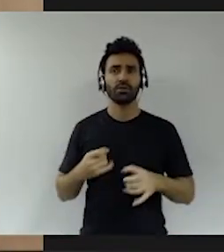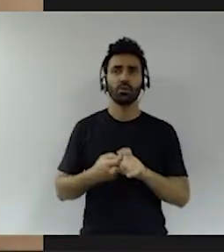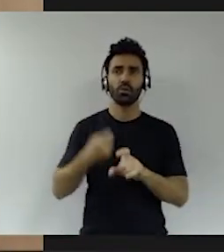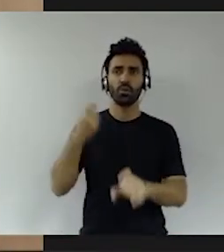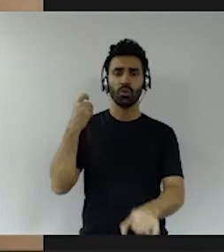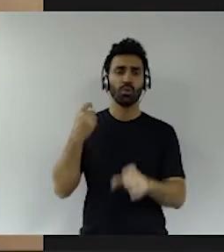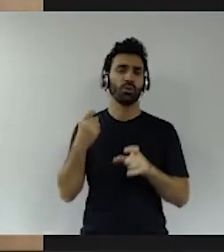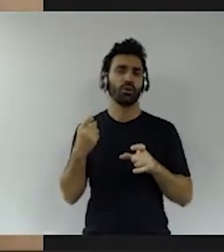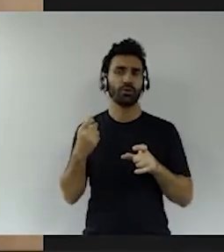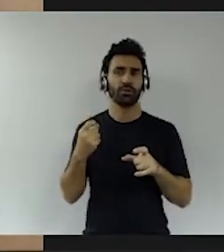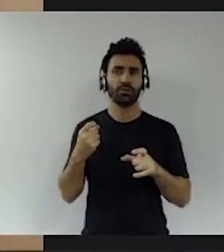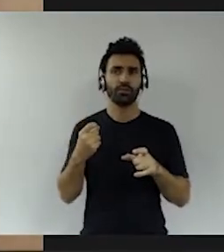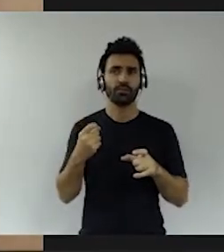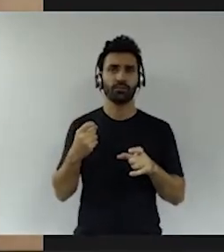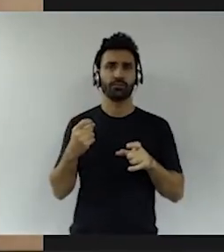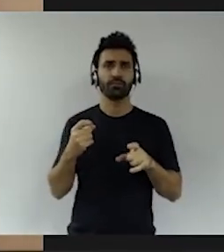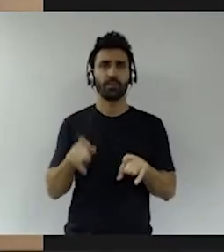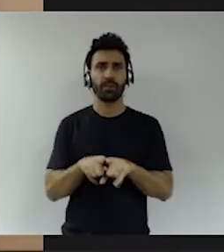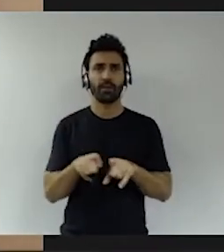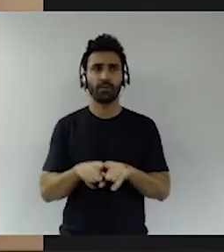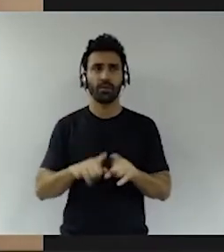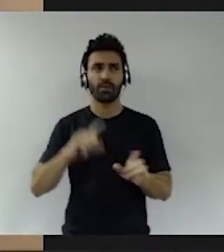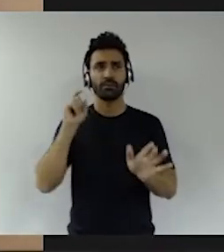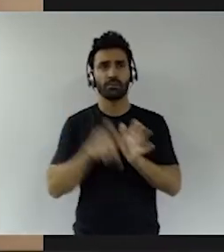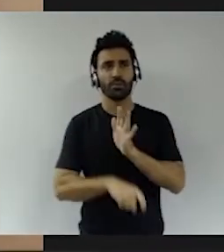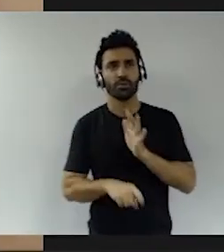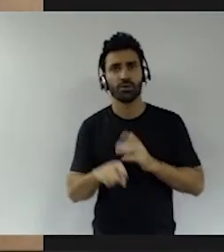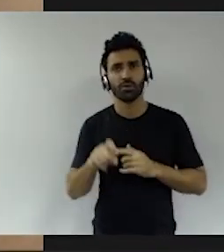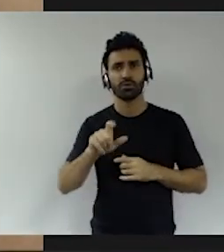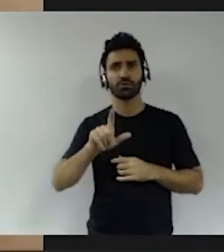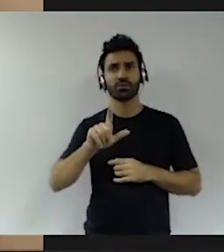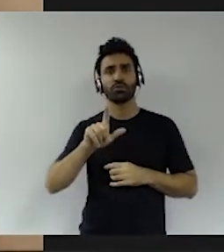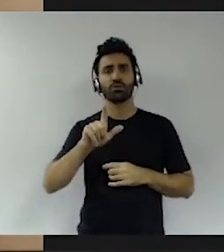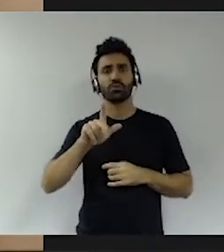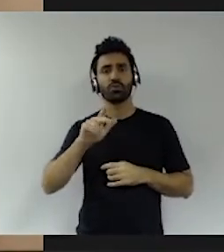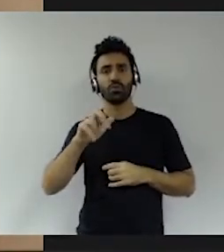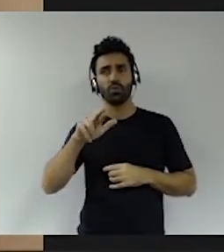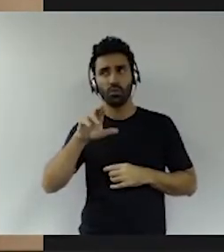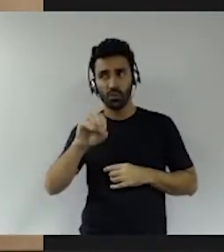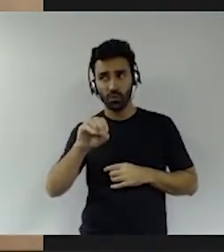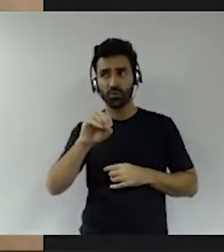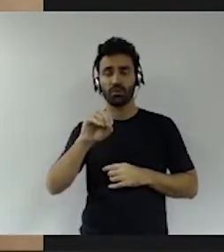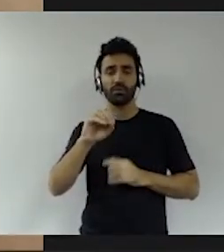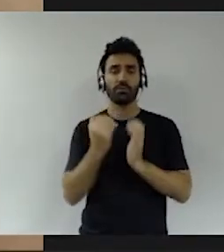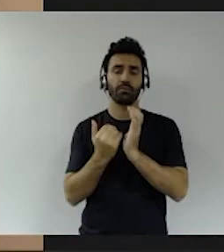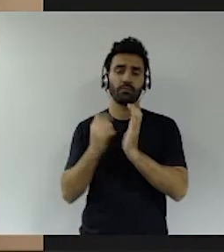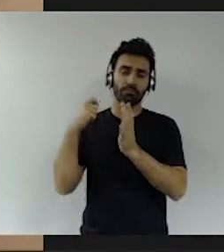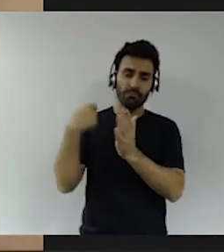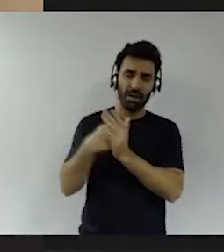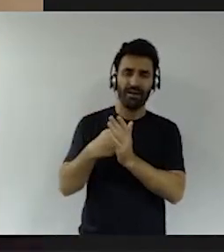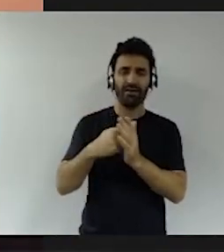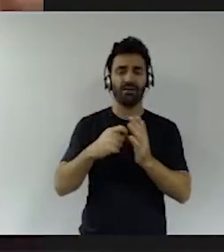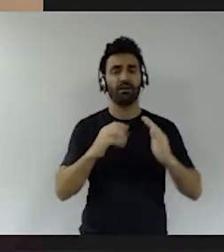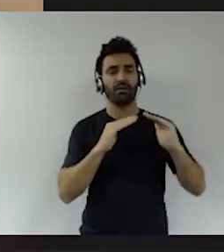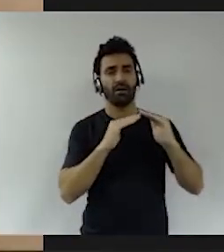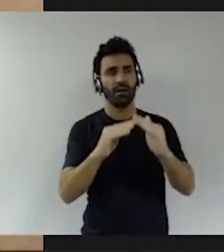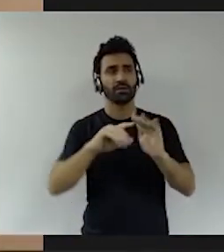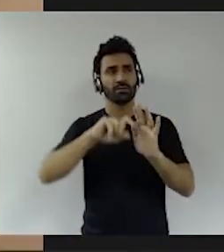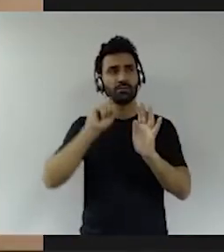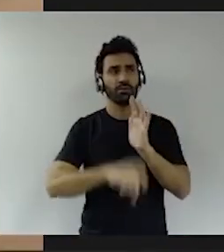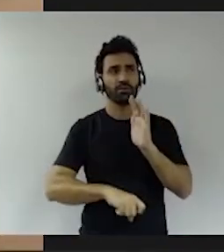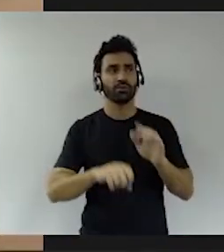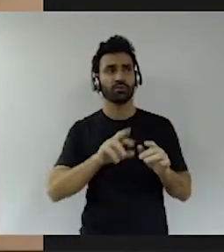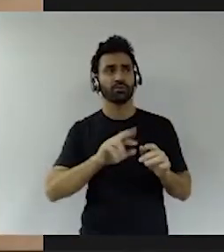falando sobre imposto sobre lucros e dividendos, tributar mais a renda ou mais a propriedade, ninguém está falando para